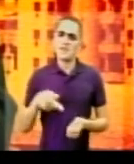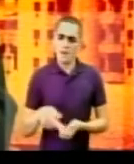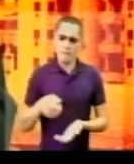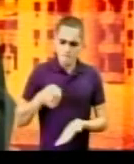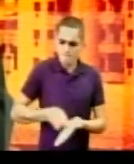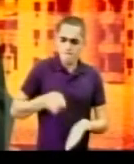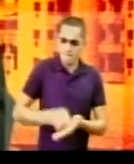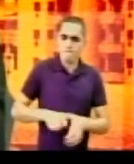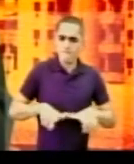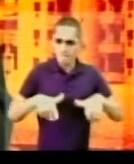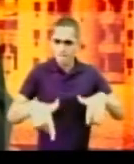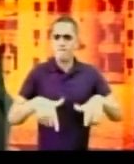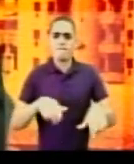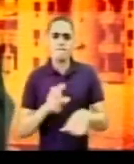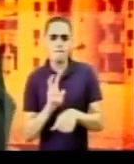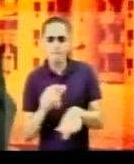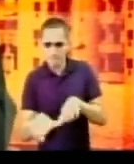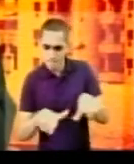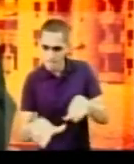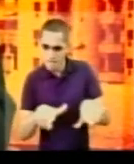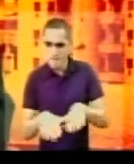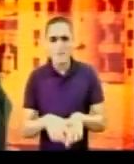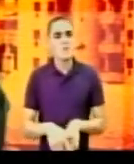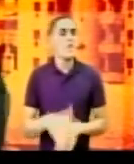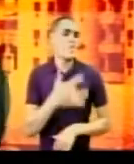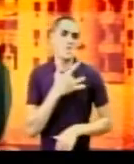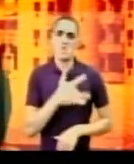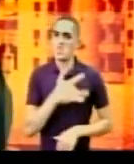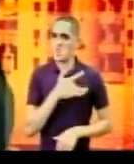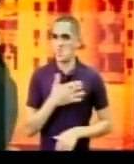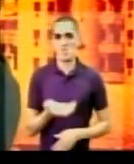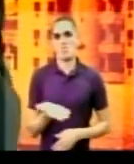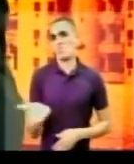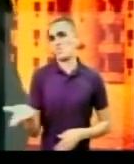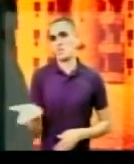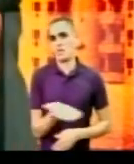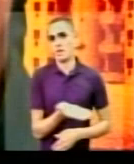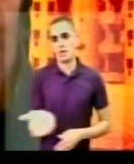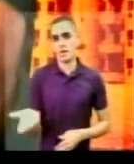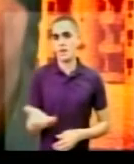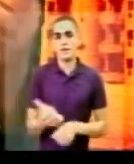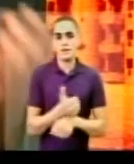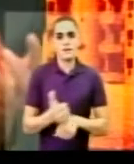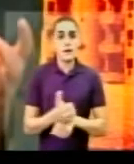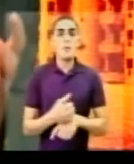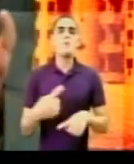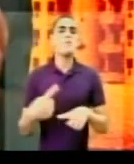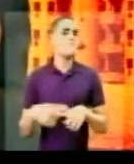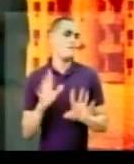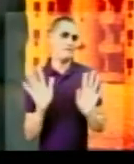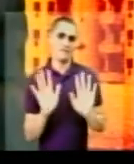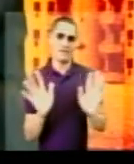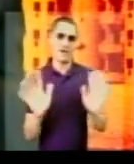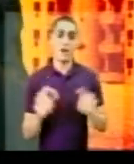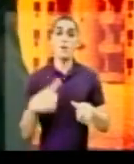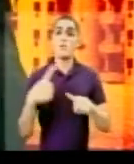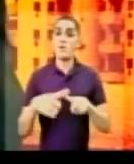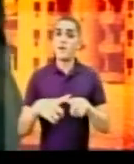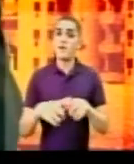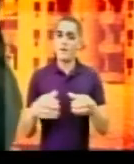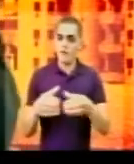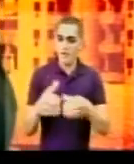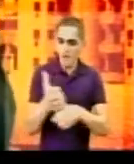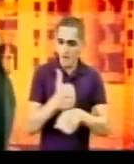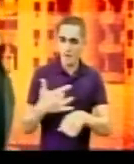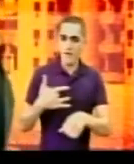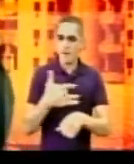dó deles, não é porque eles merecem, porque eles têm maior exposição. ele